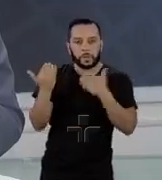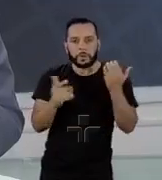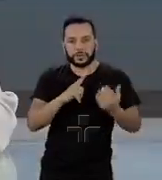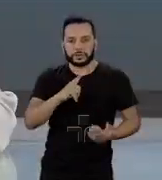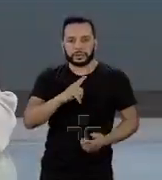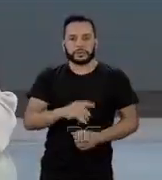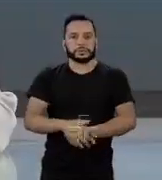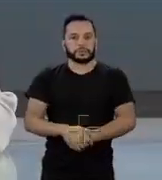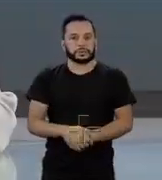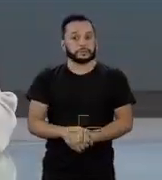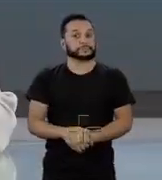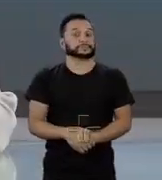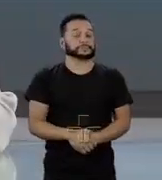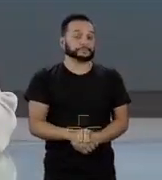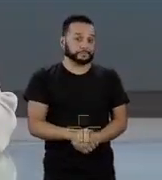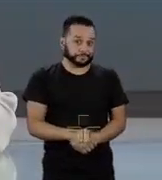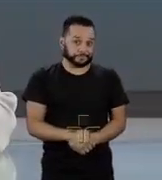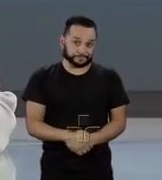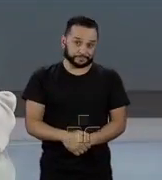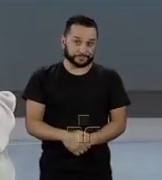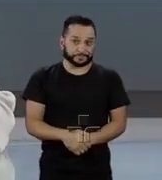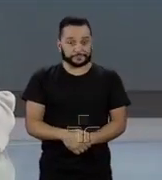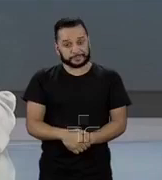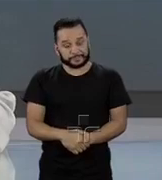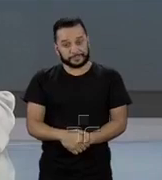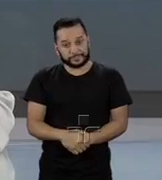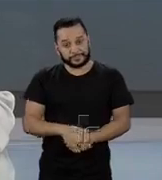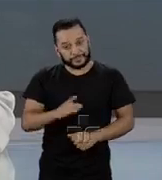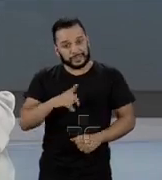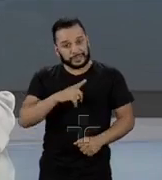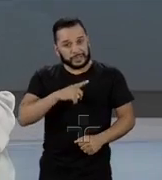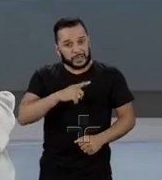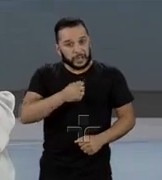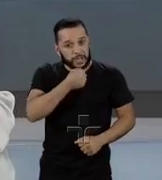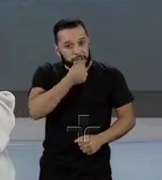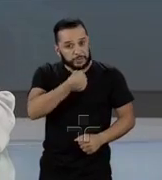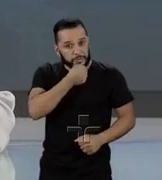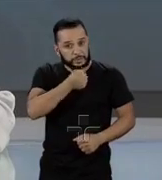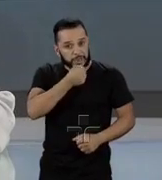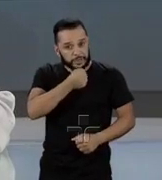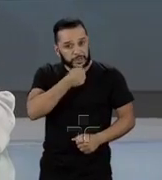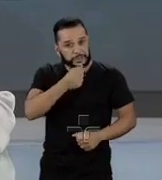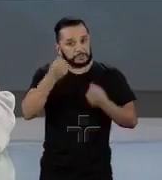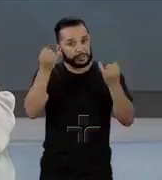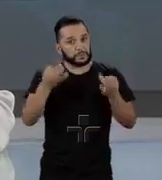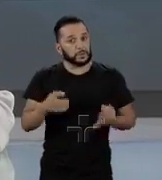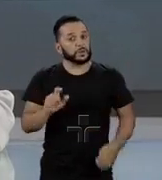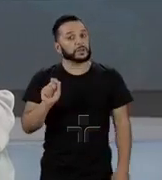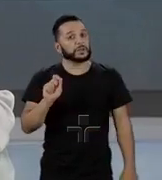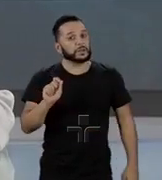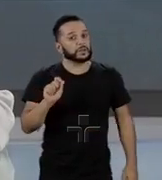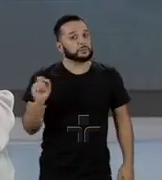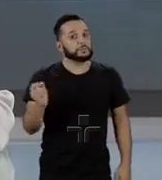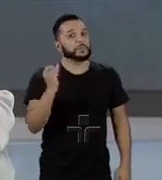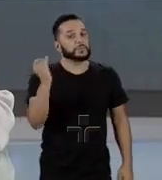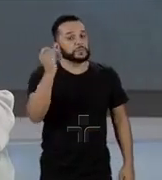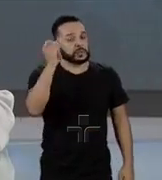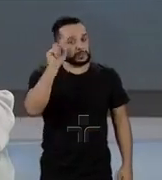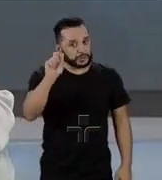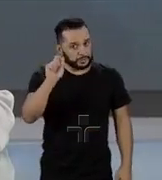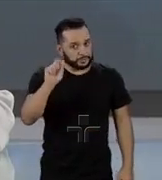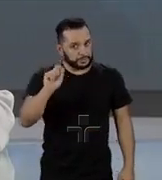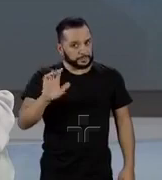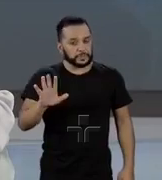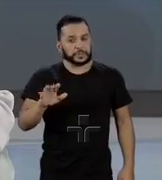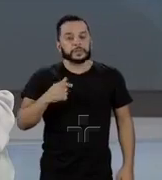A minha impressão é que a matéria disse uma coisa importante, que é, primeiro, o entrevistado,